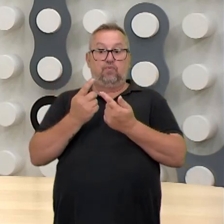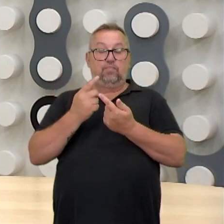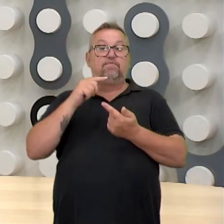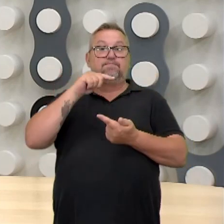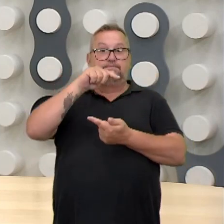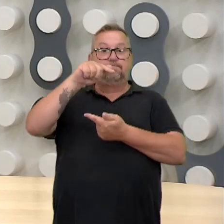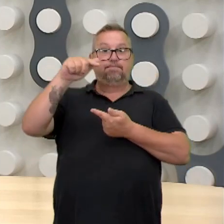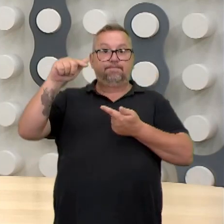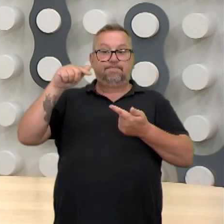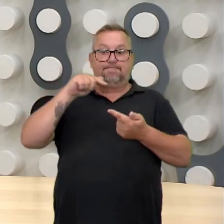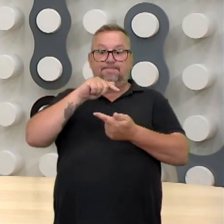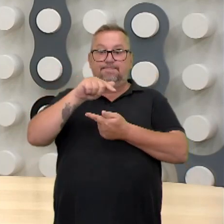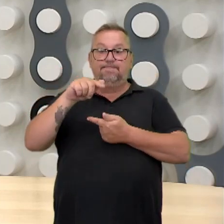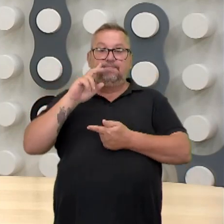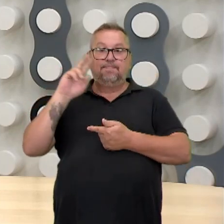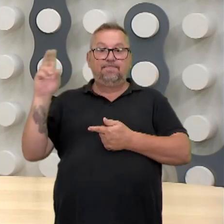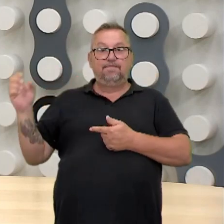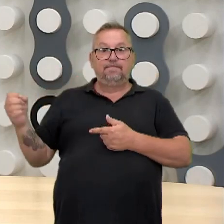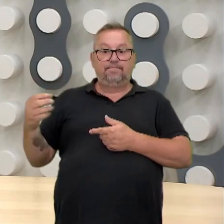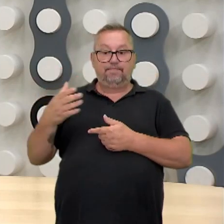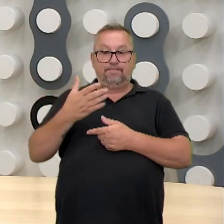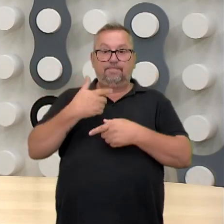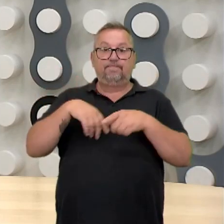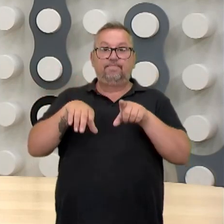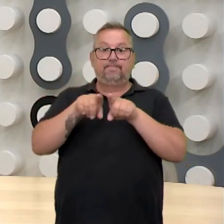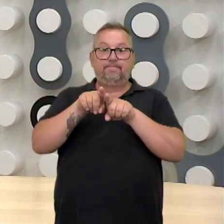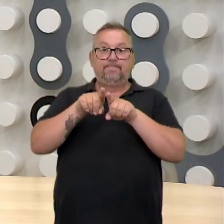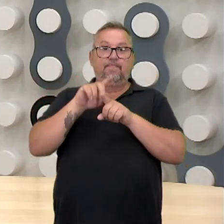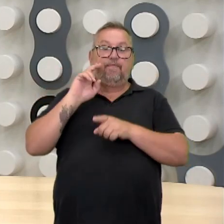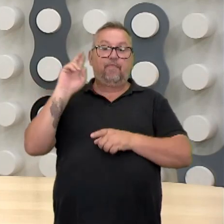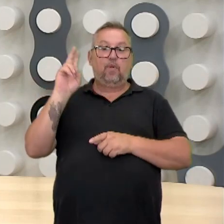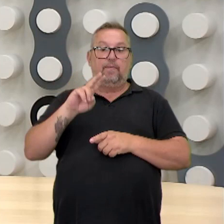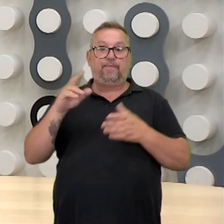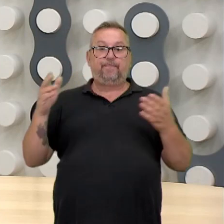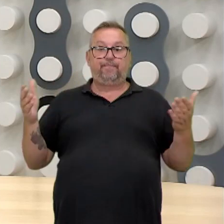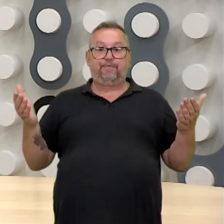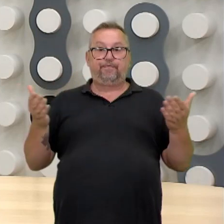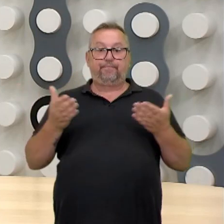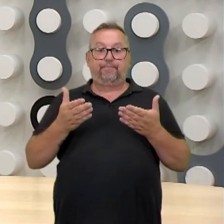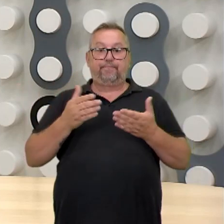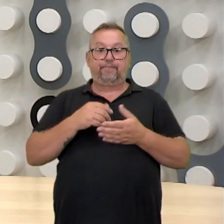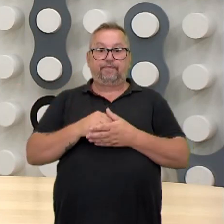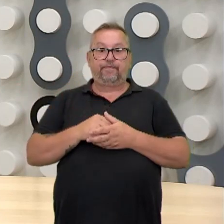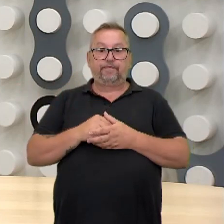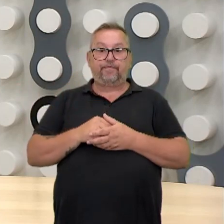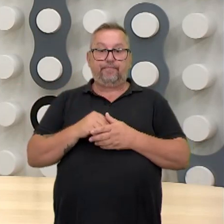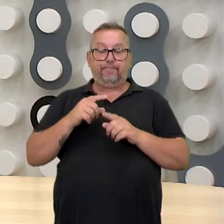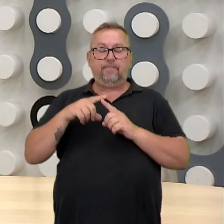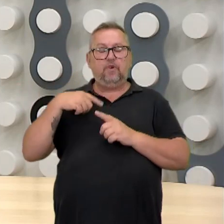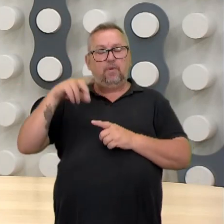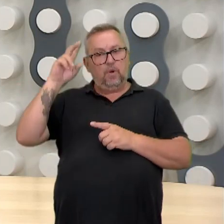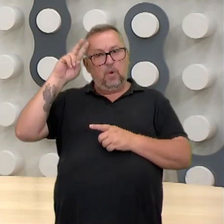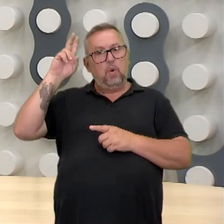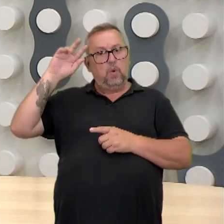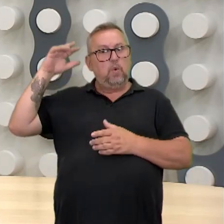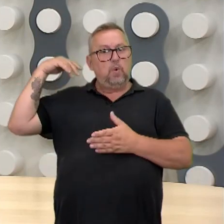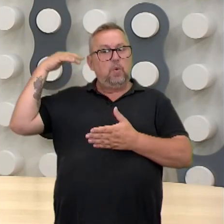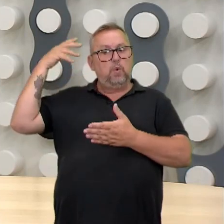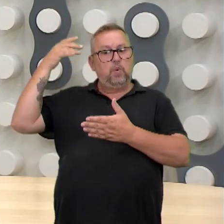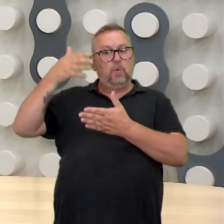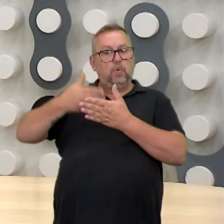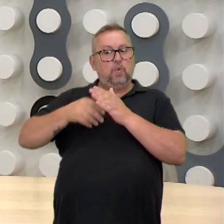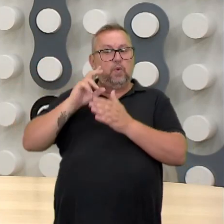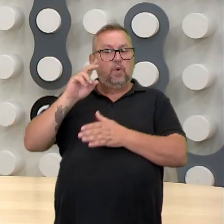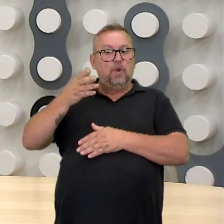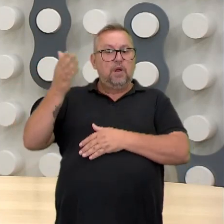os éons, né? E agora nós vamos dar continuidade aí. Mas vamos fazer aí uma retrospectiva, né, do que a gente viu